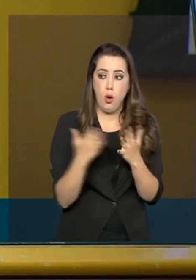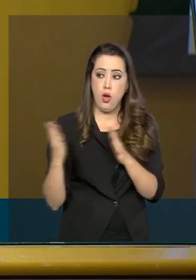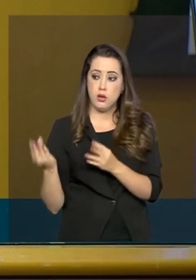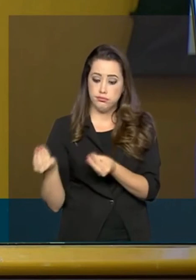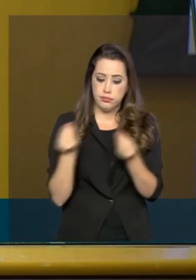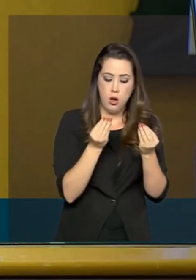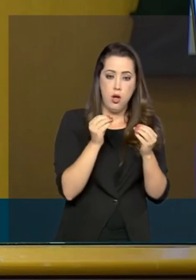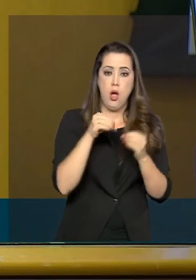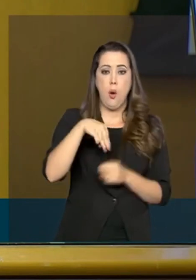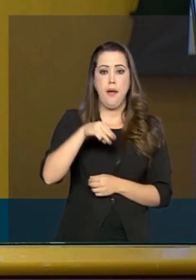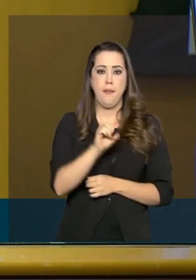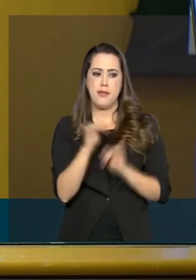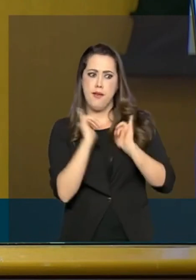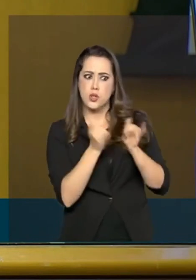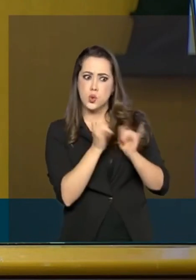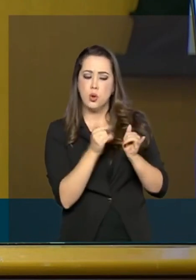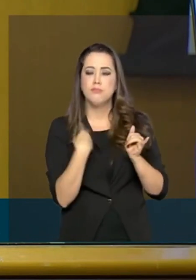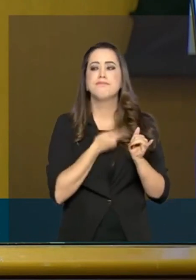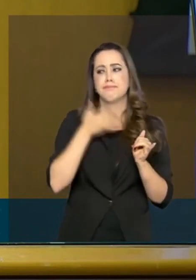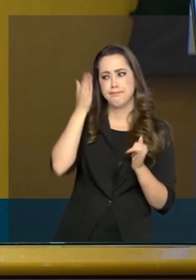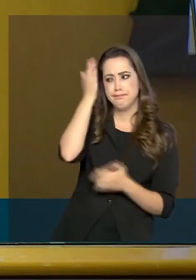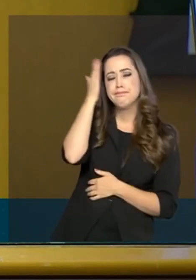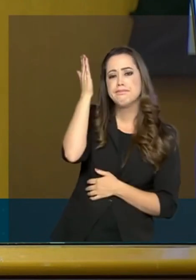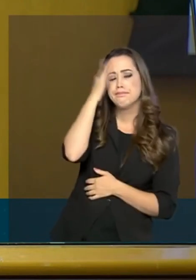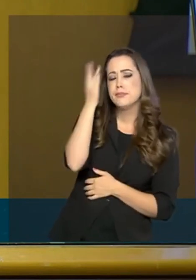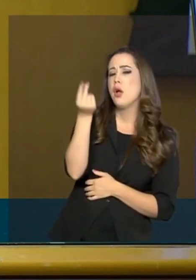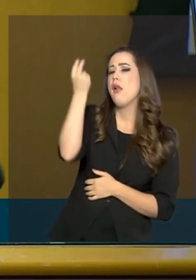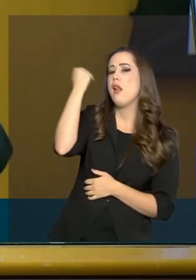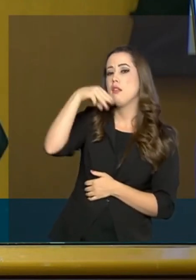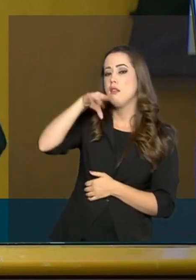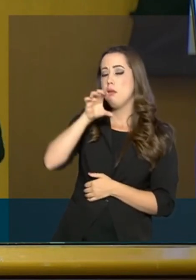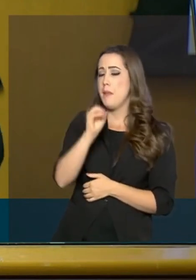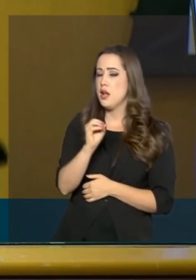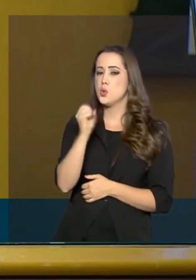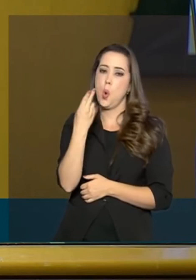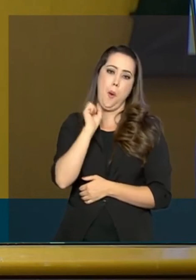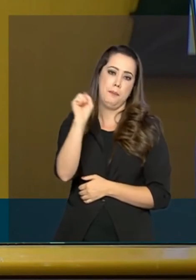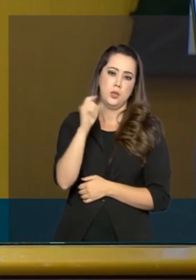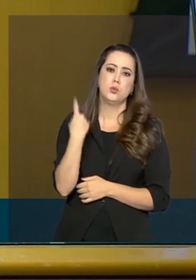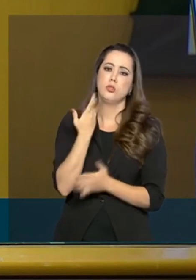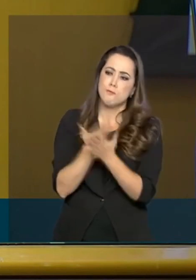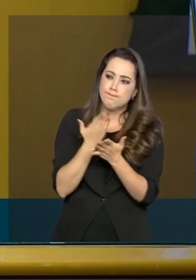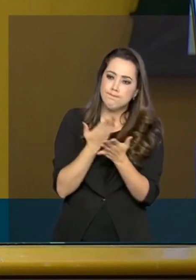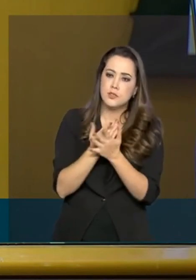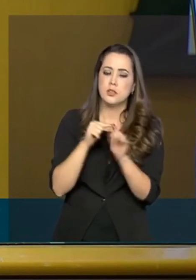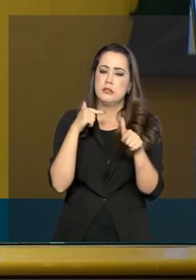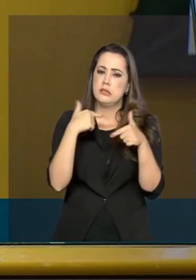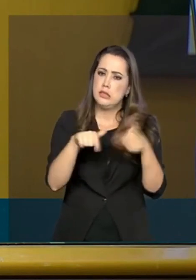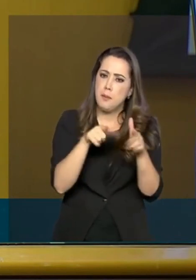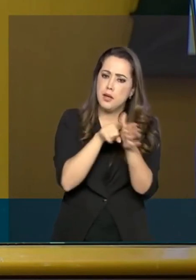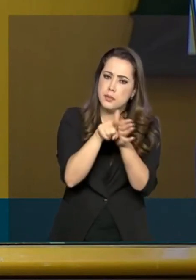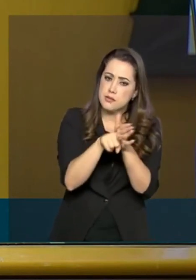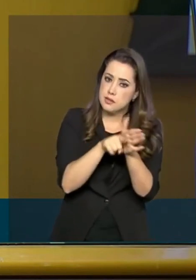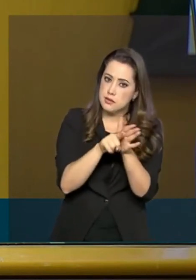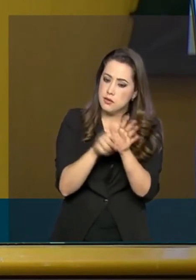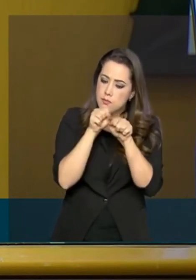OMS, nós estávamos já alertas desde março, abril, quando fizemos todo um trabalho para aquela pesquisa cair em